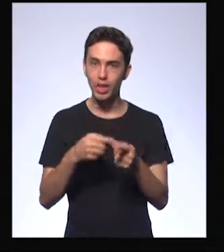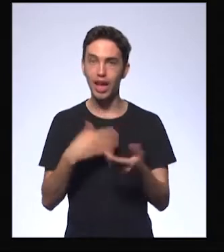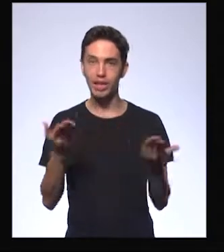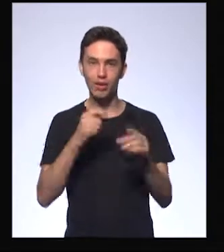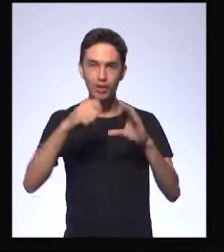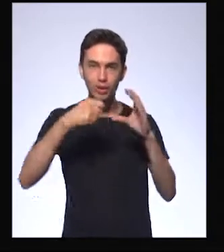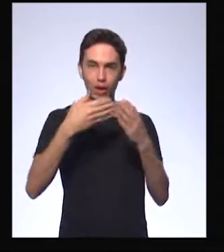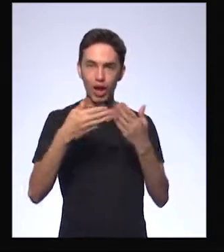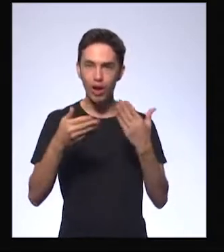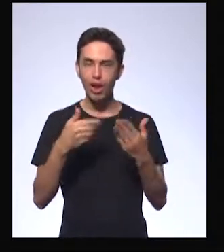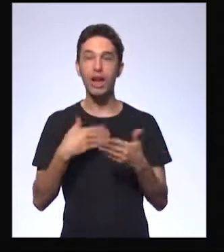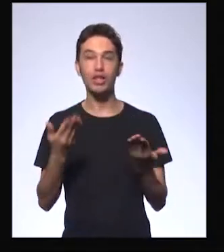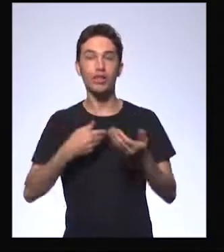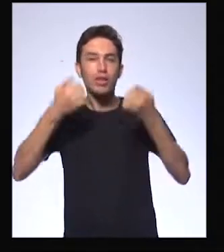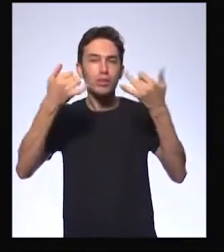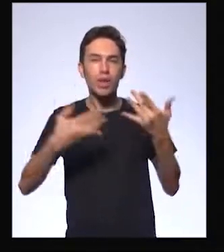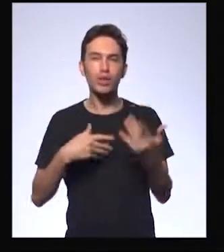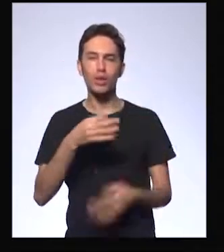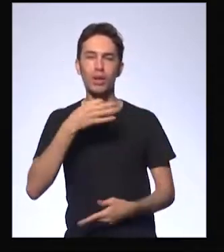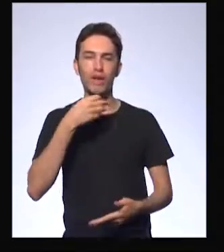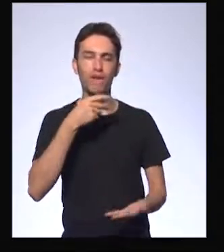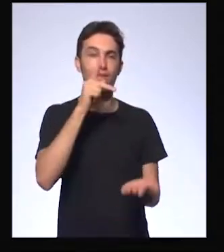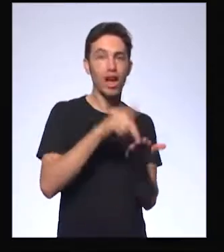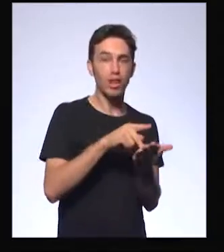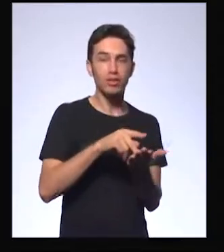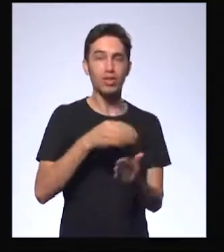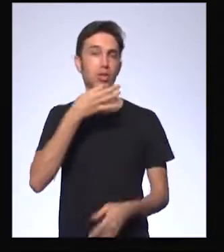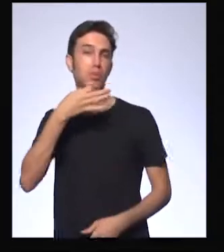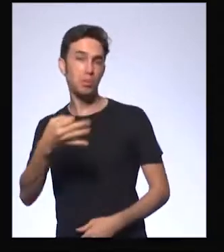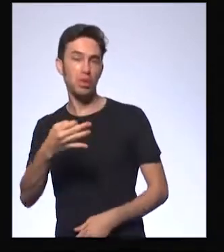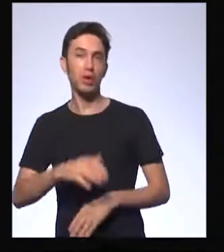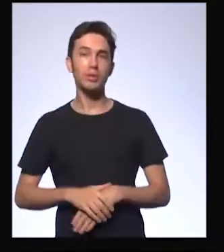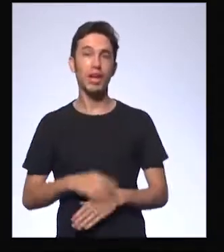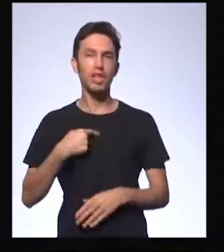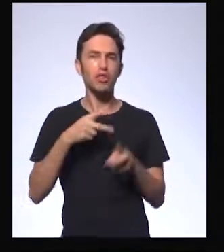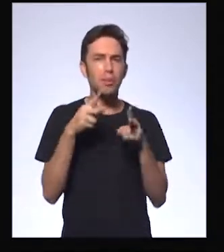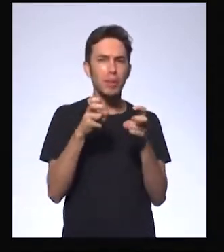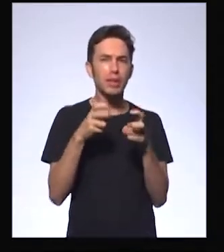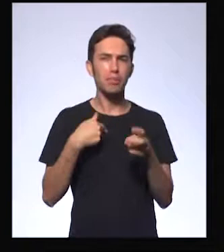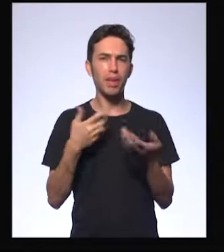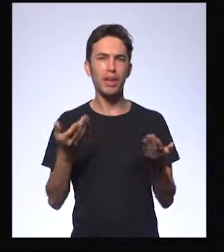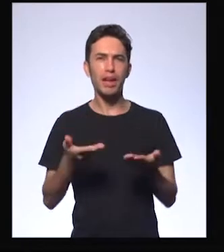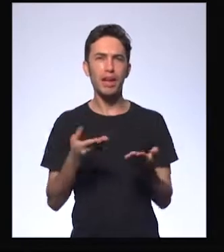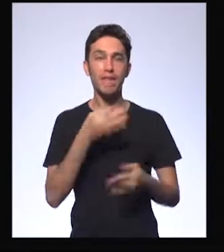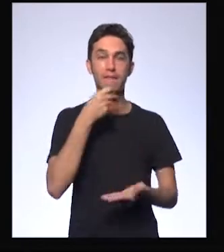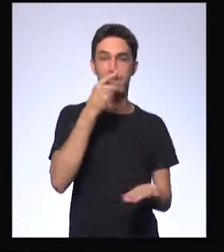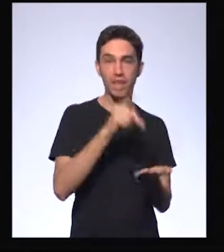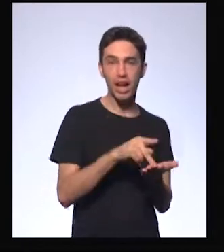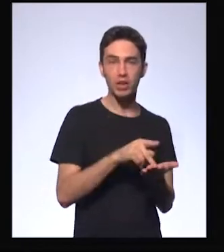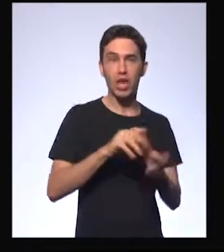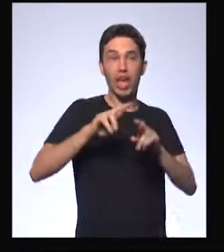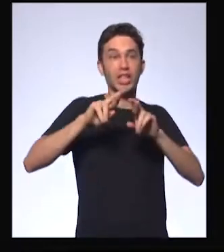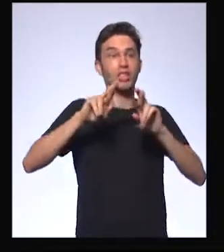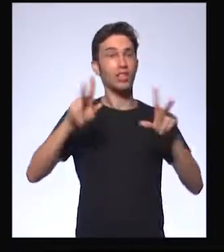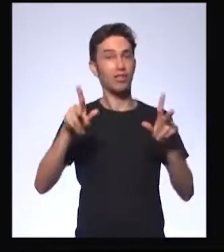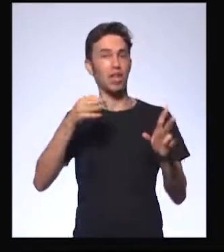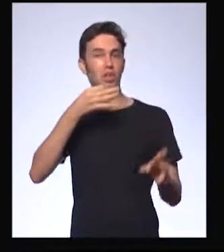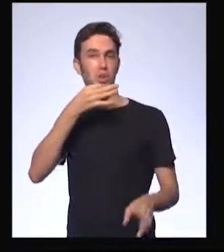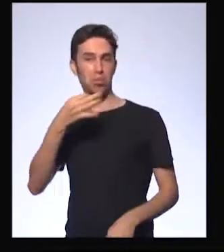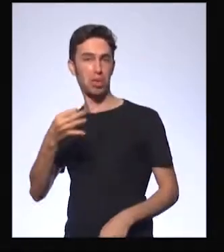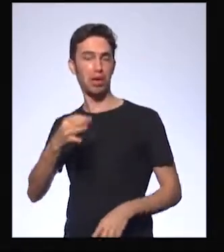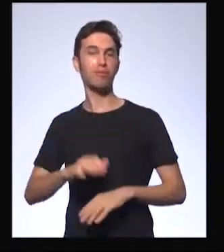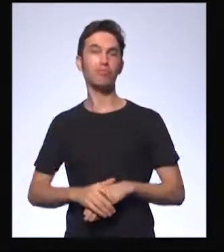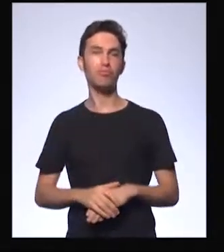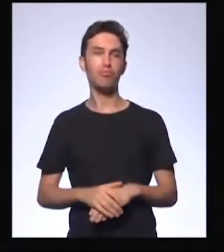tudo bem com você? Nessa videoaula, a gente vai falar sobre os fatos e sobre as opiniões. a gente vai perceber nesse vídeo que fato é diferente de